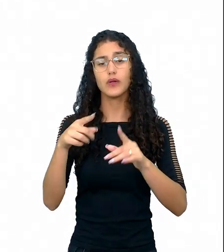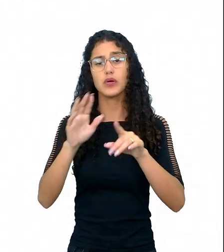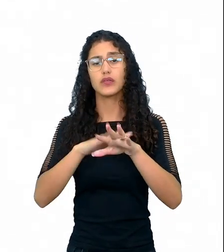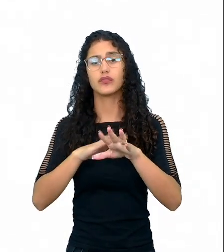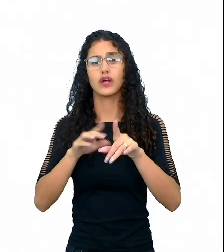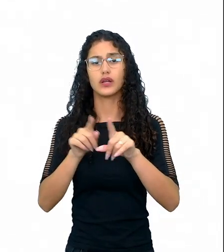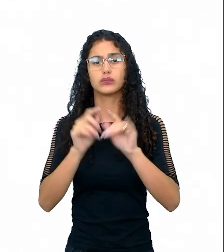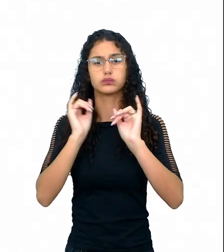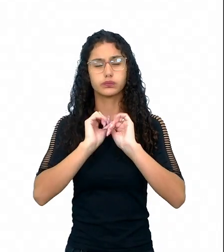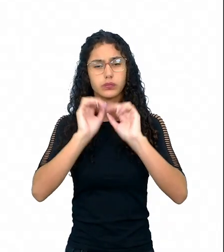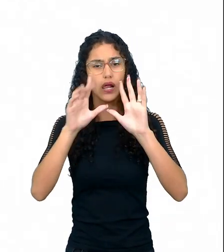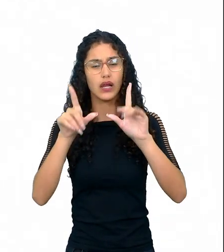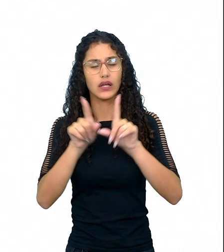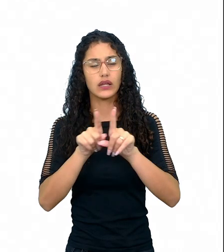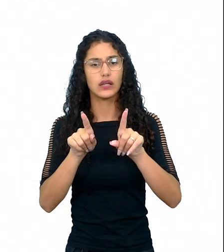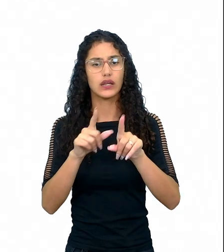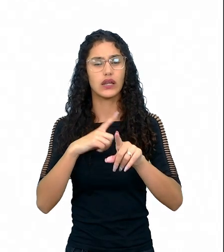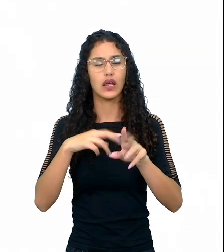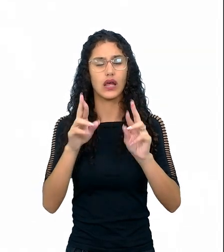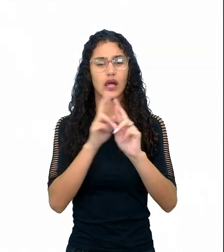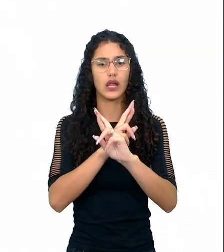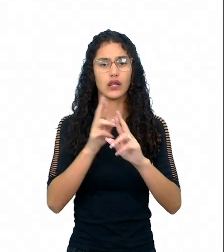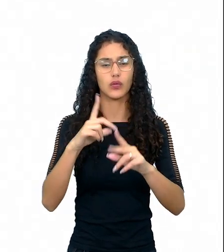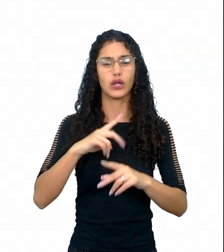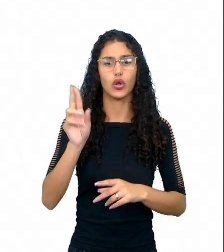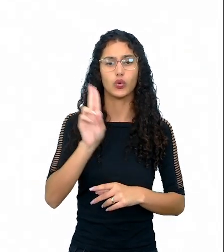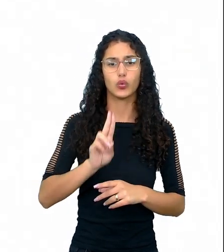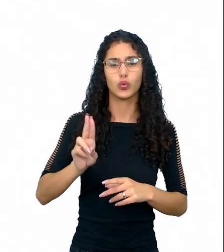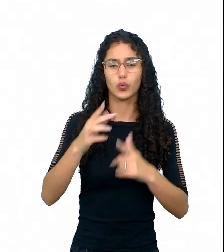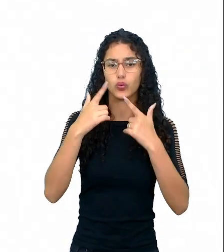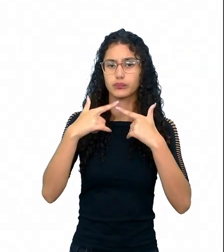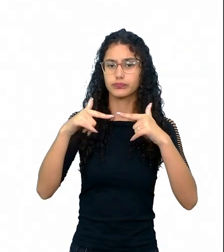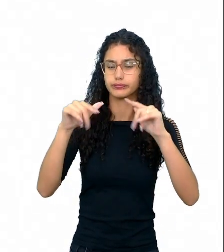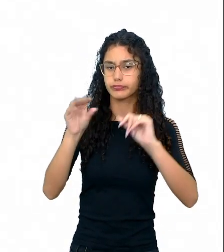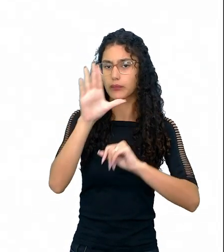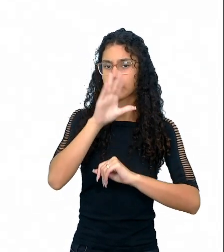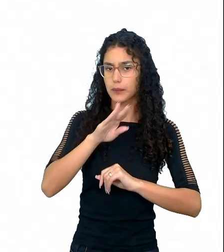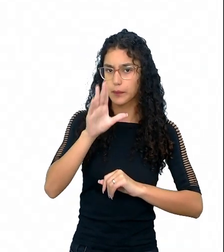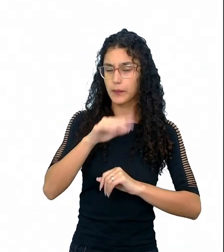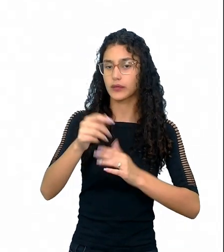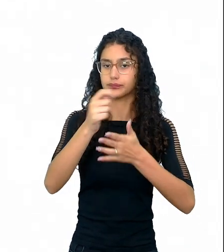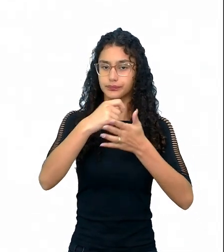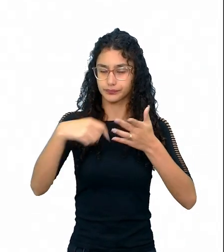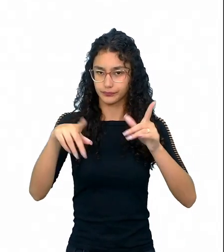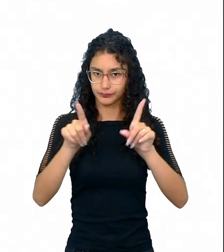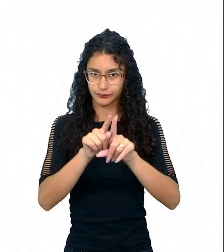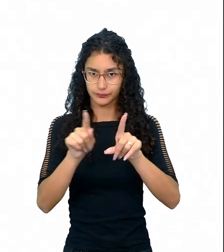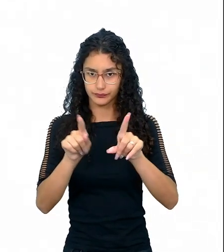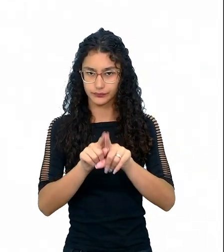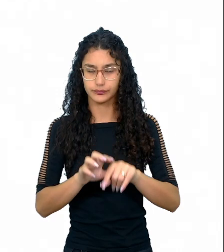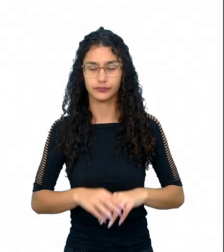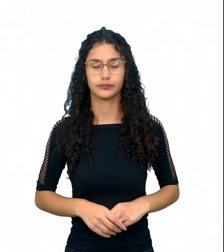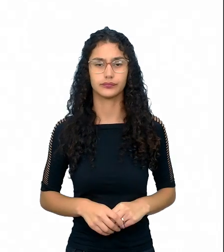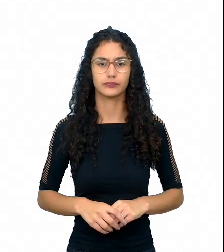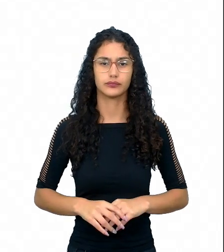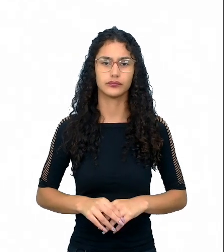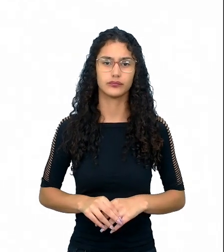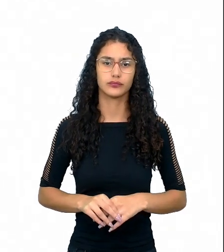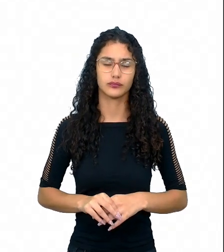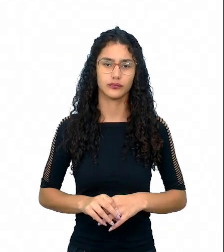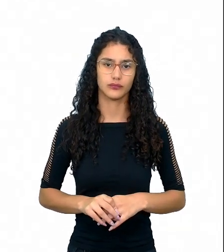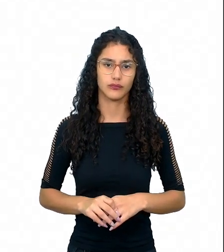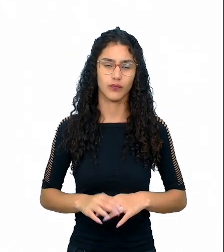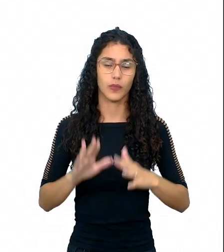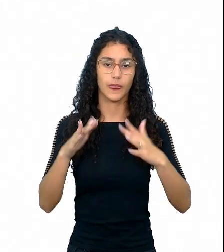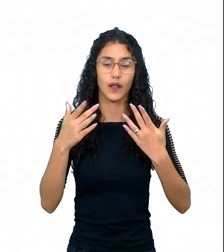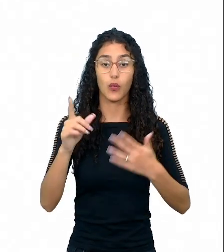são evidentes as relações existentes entre usos da língua falada e da língua escrita, né? Então,